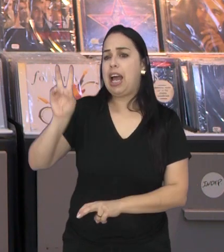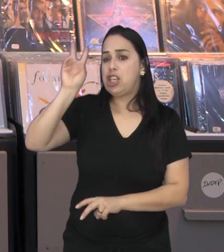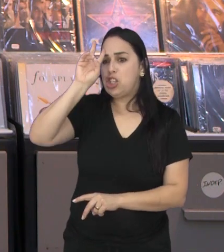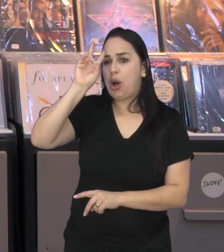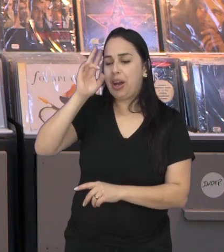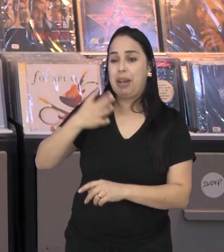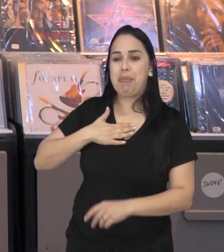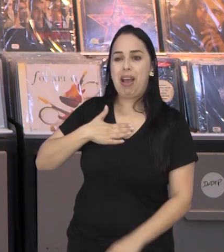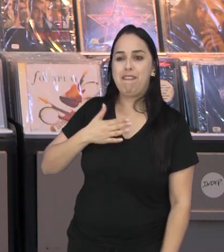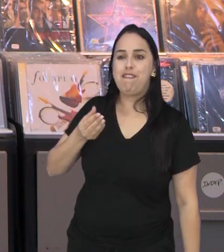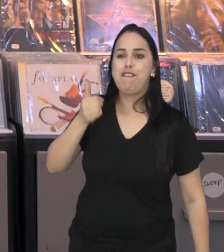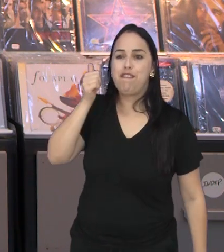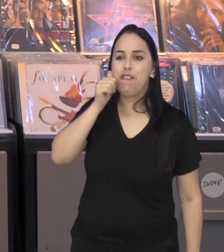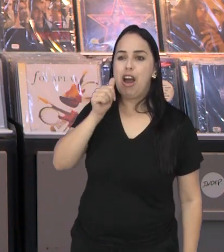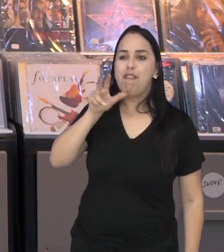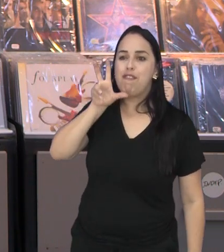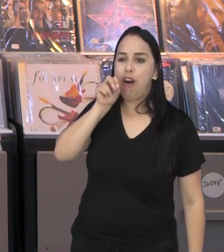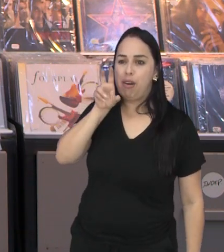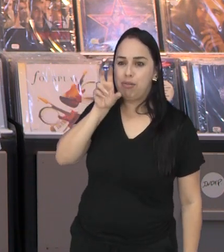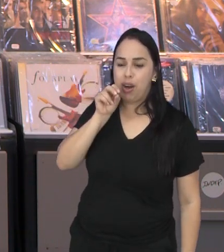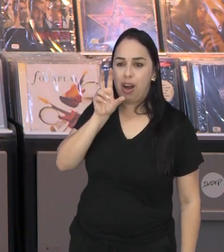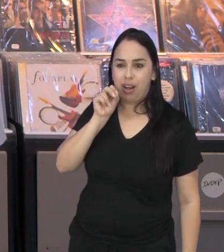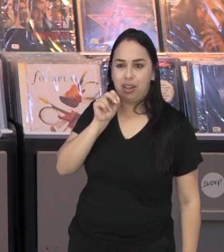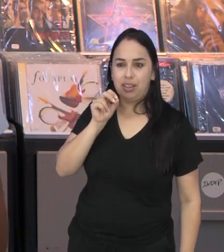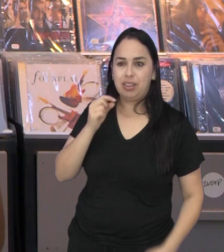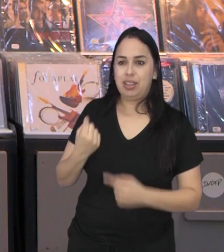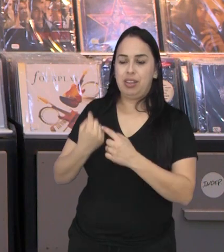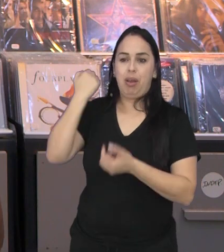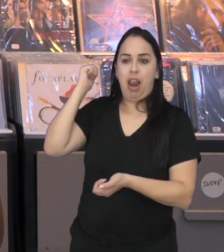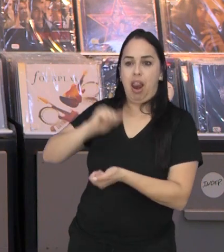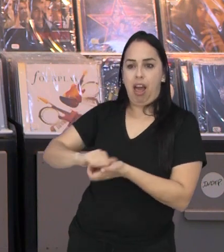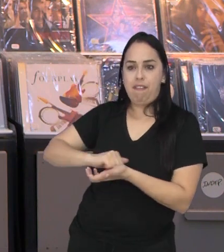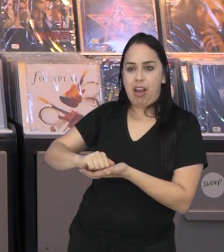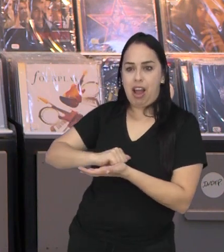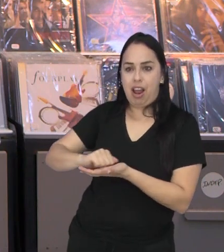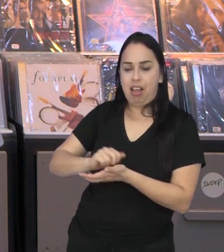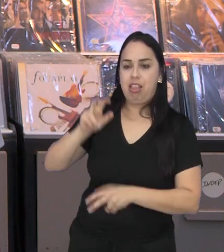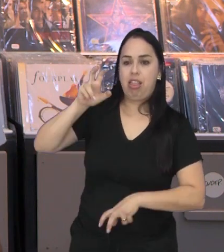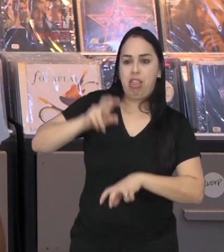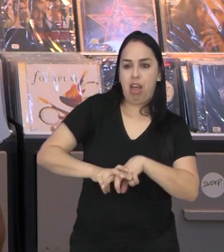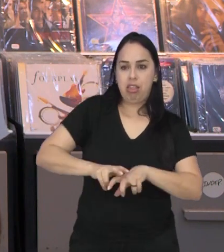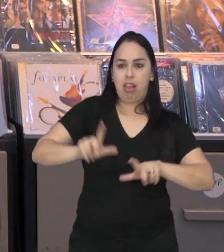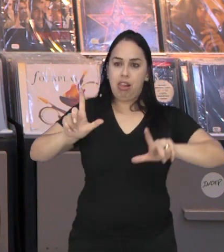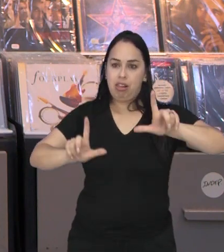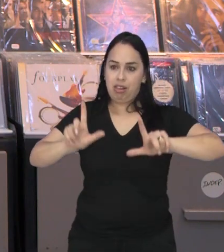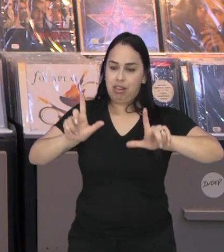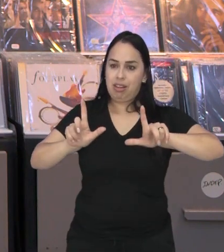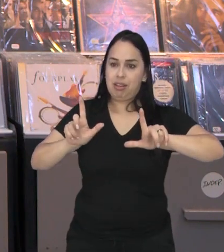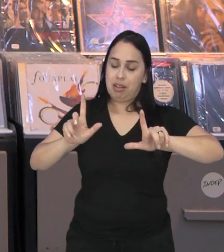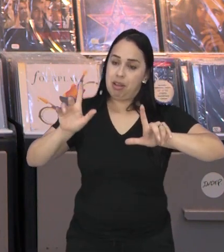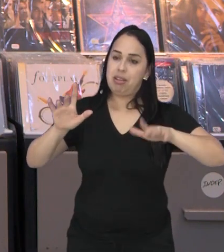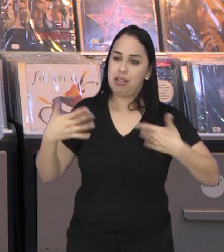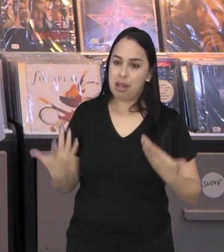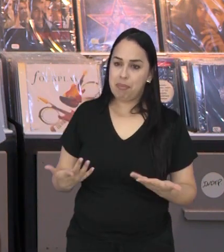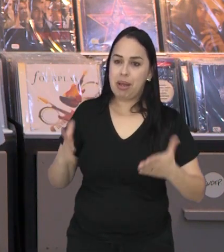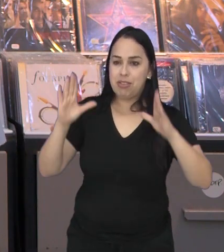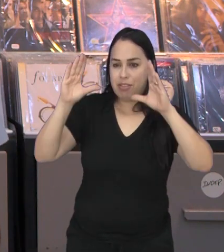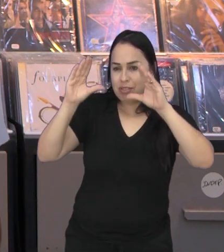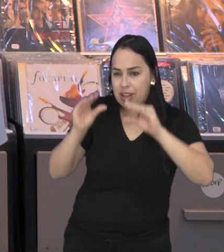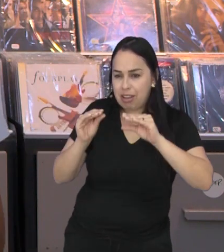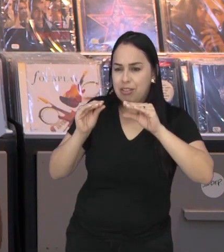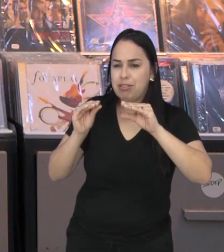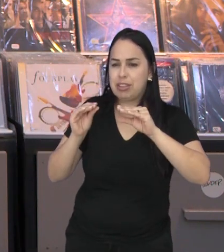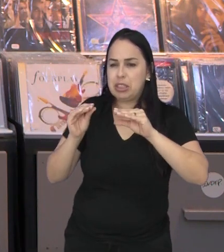da avó, viu onde é o seu lugar, não é lavando louça e nem na sala de estar. Por ela e por todas, na noite